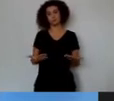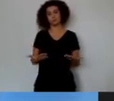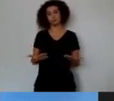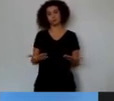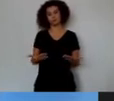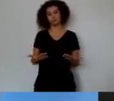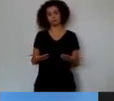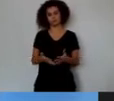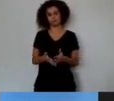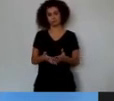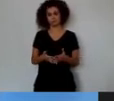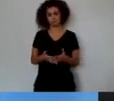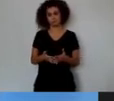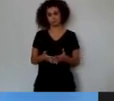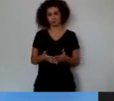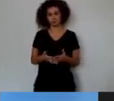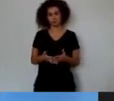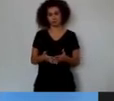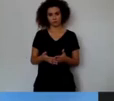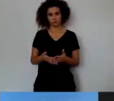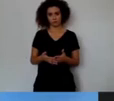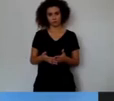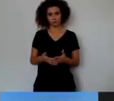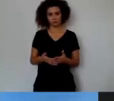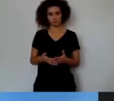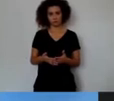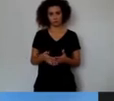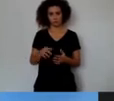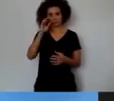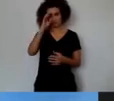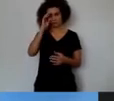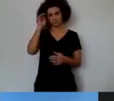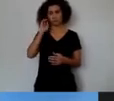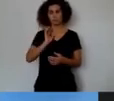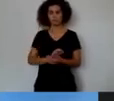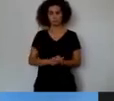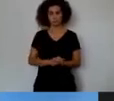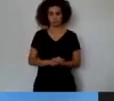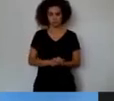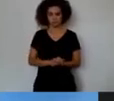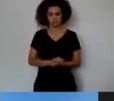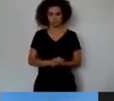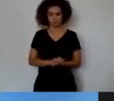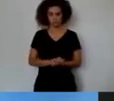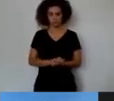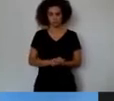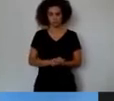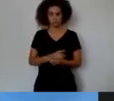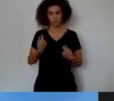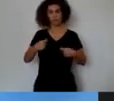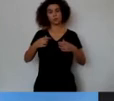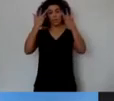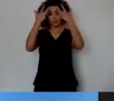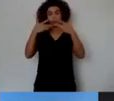nenhum. Isso é muito sintomático, assim, né, da nossa sociedade, e a gente precisa desnaturalizar essas